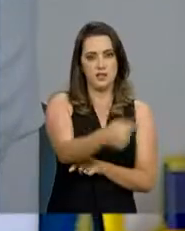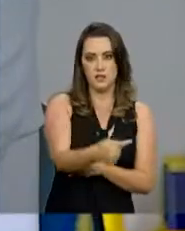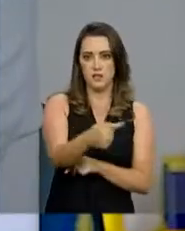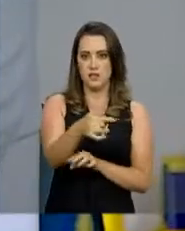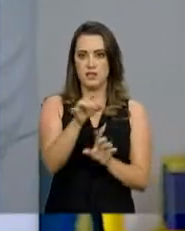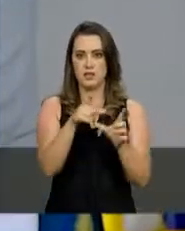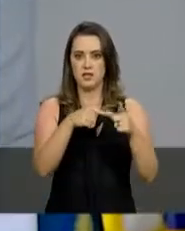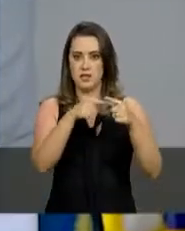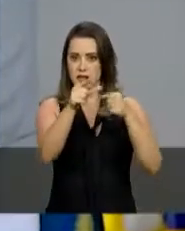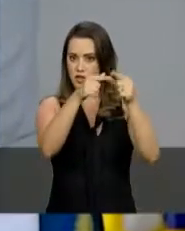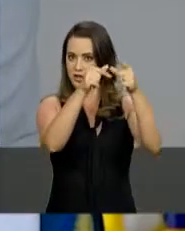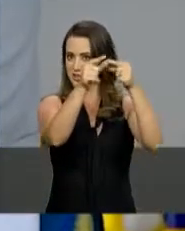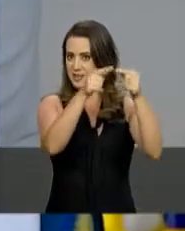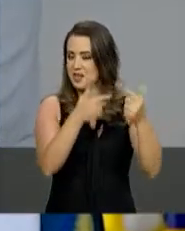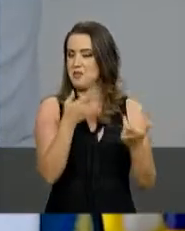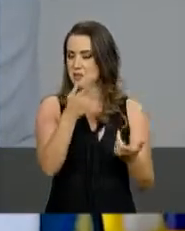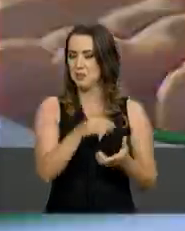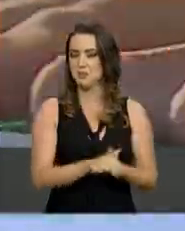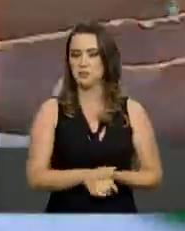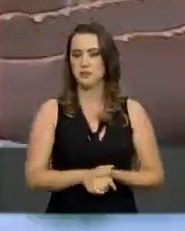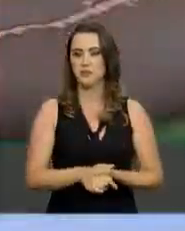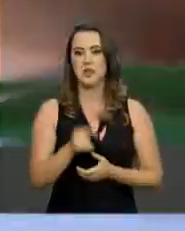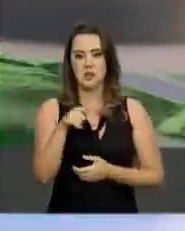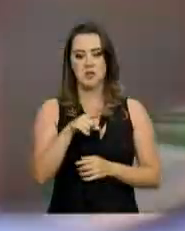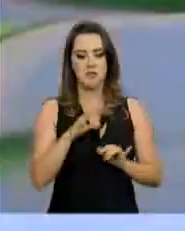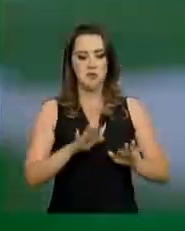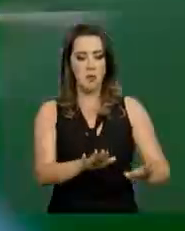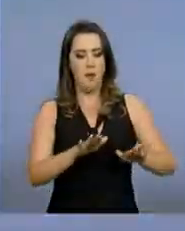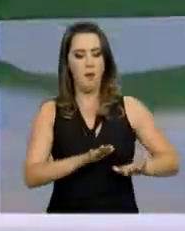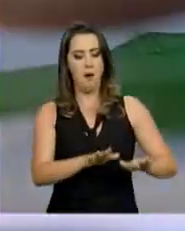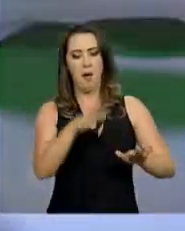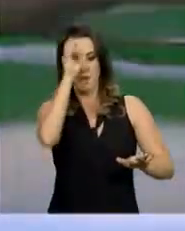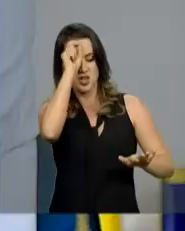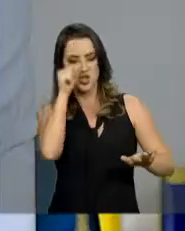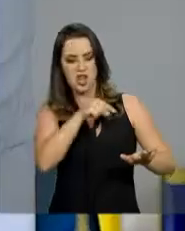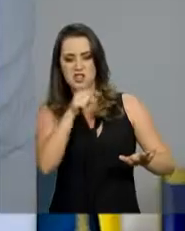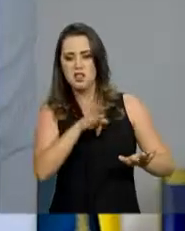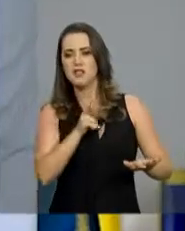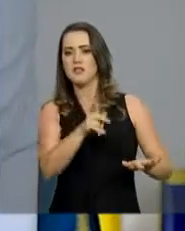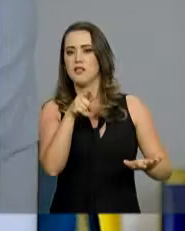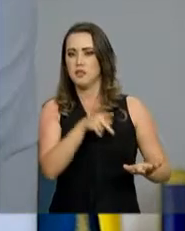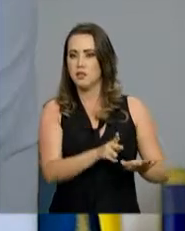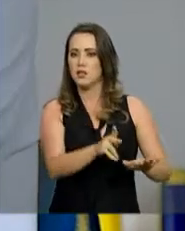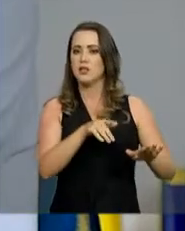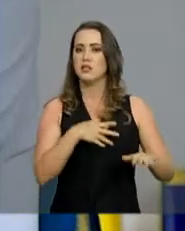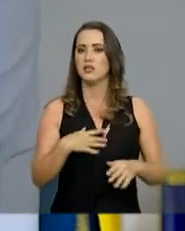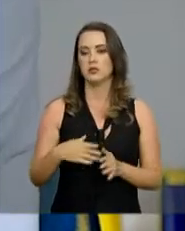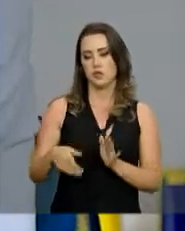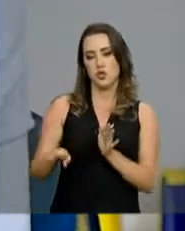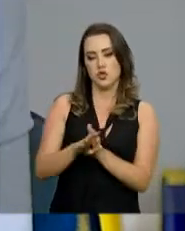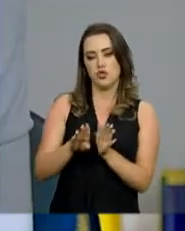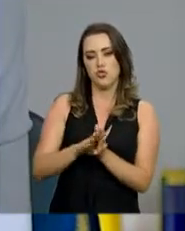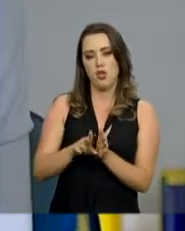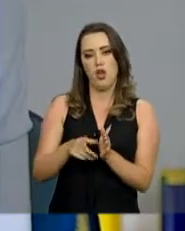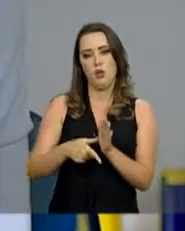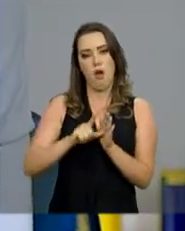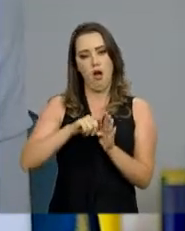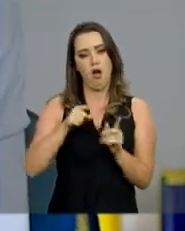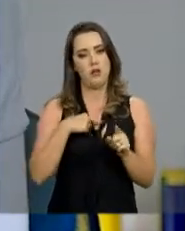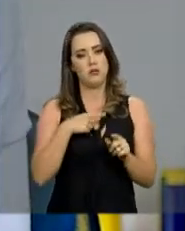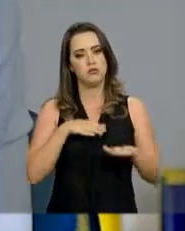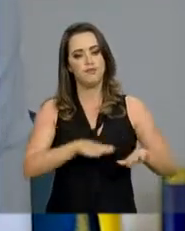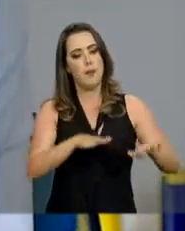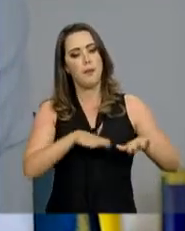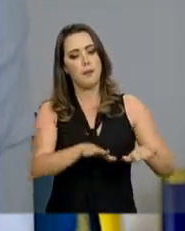A minha máquina é essa aqui. Eu aprendi nela e até hoje estou nela. Eu chego cedo, né? A gente já vai agilizando o serviço que chega, aí eu pego o